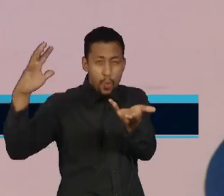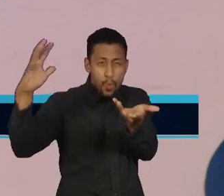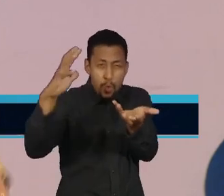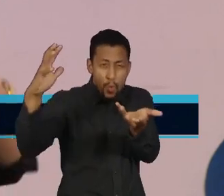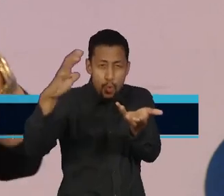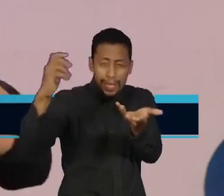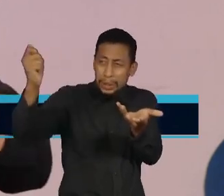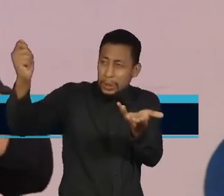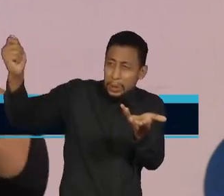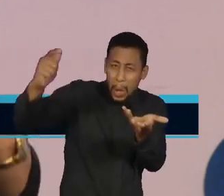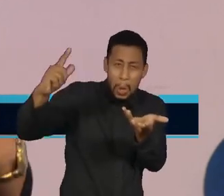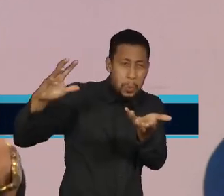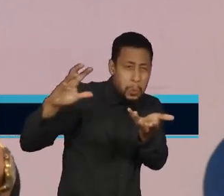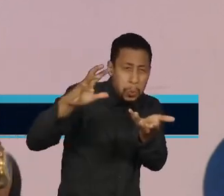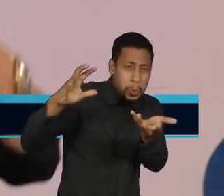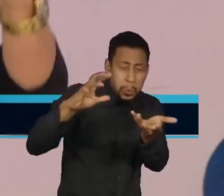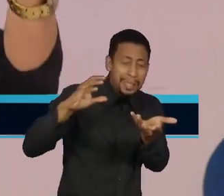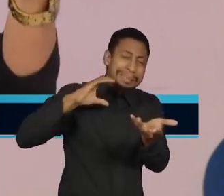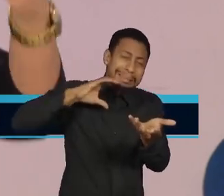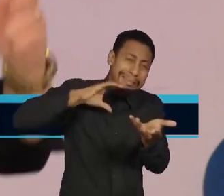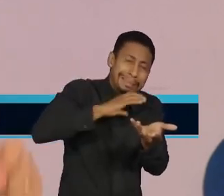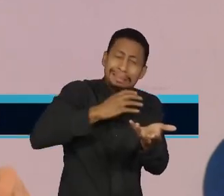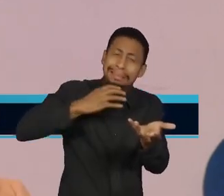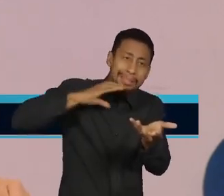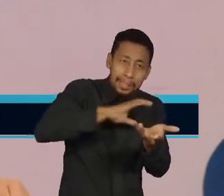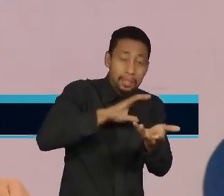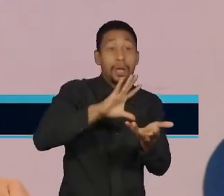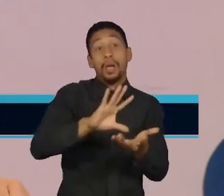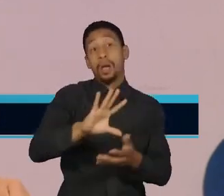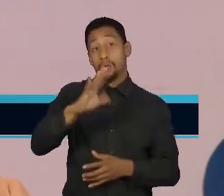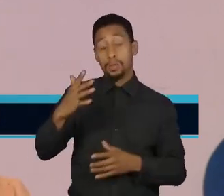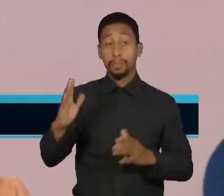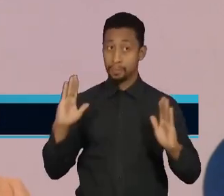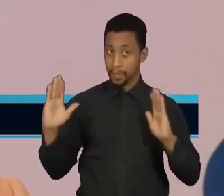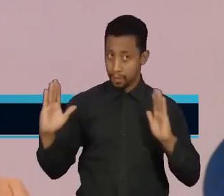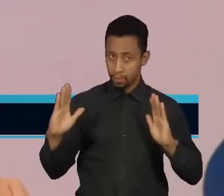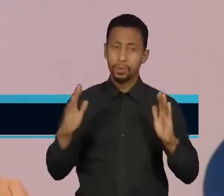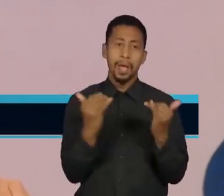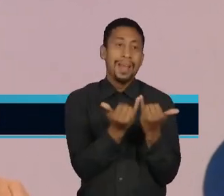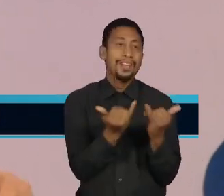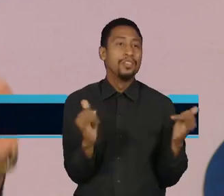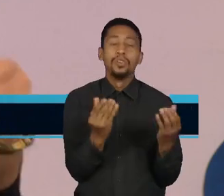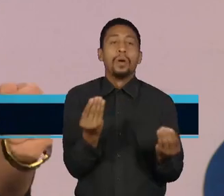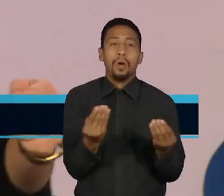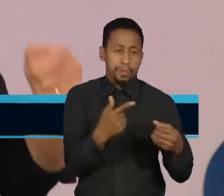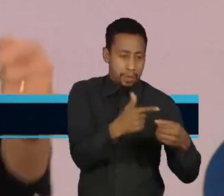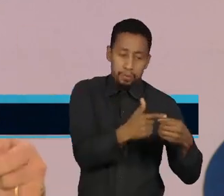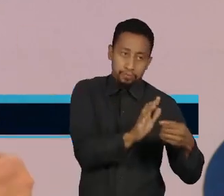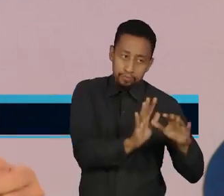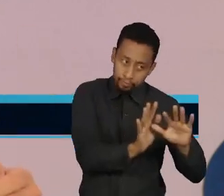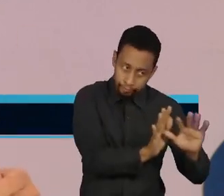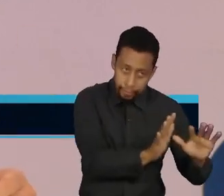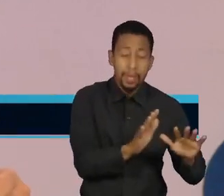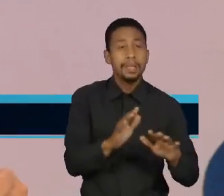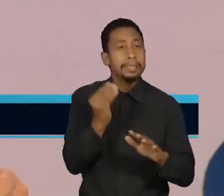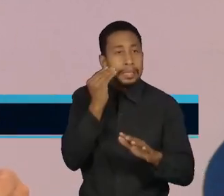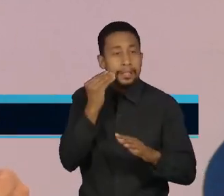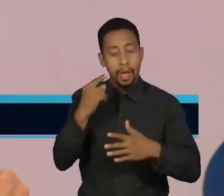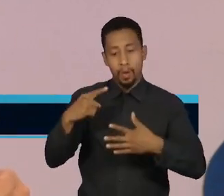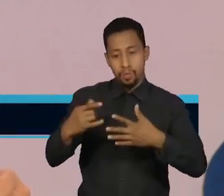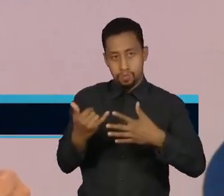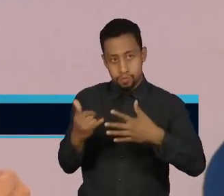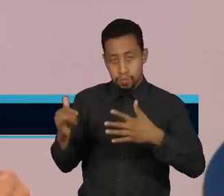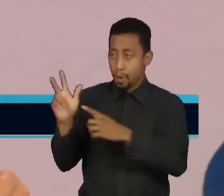energética para a nossa capacidade de enfrentar esse aquecimento global, a gente já vive no presente